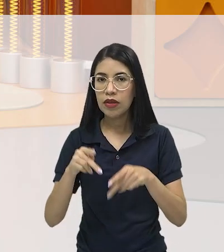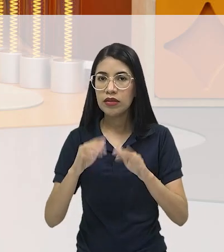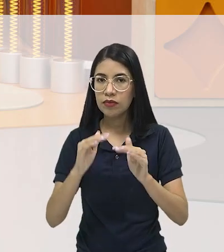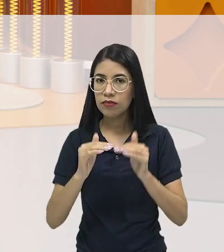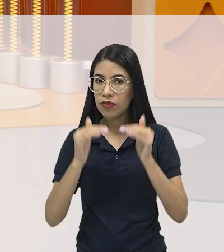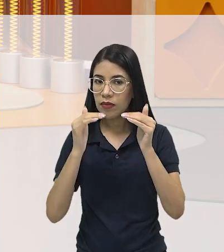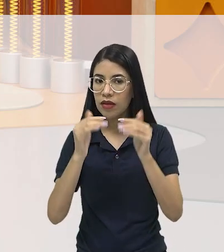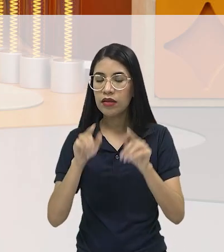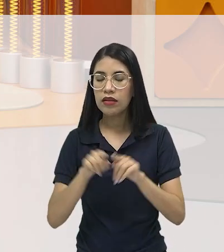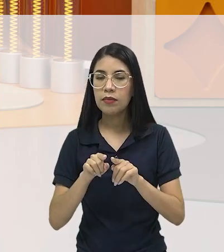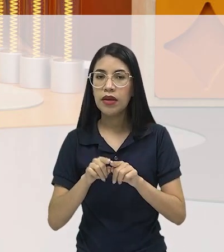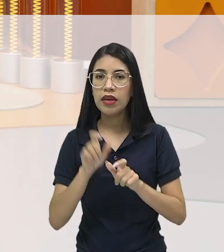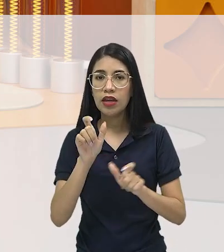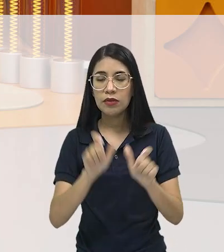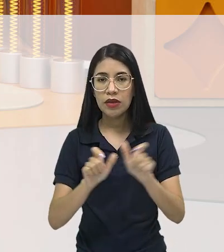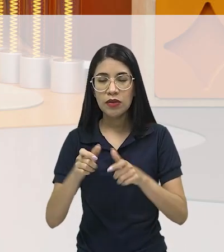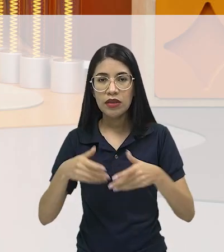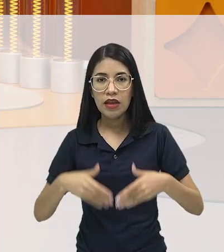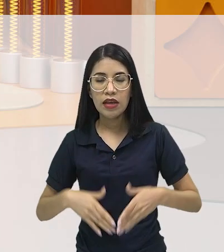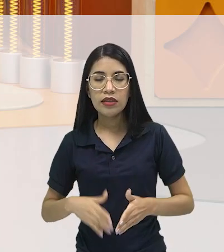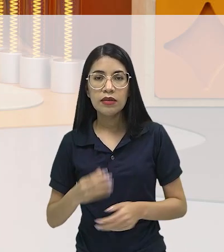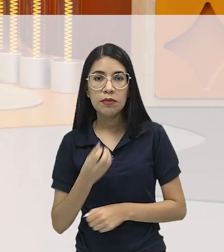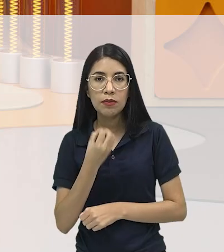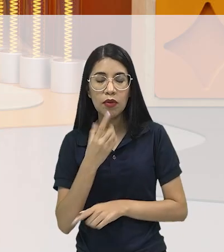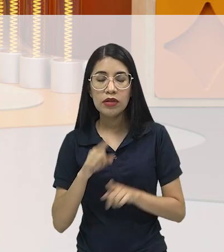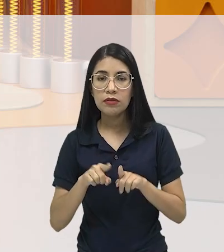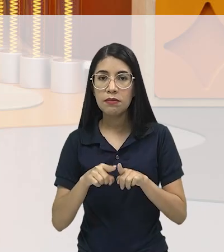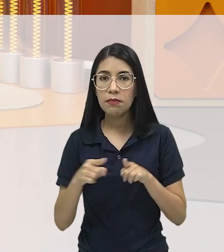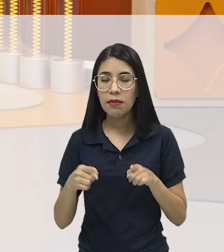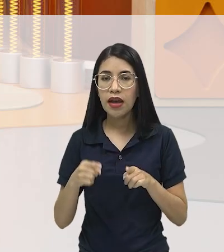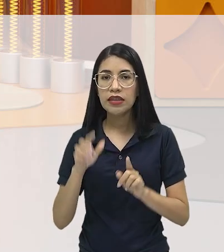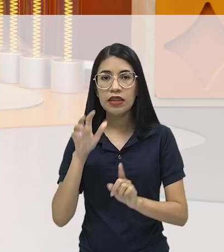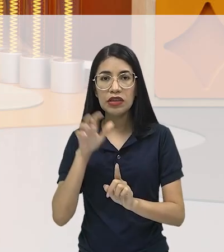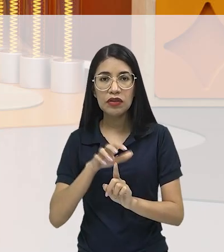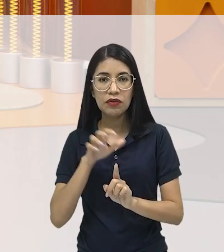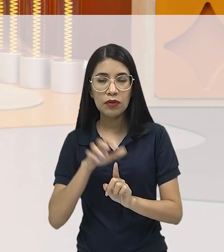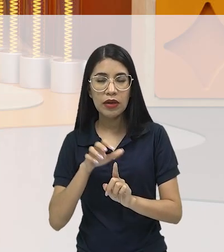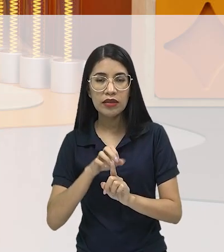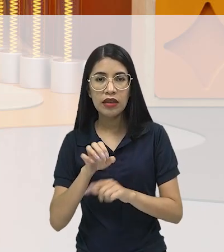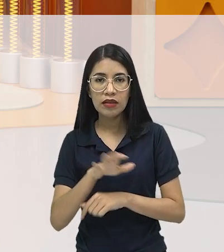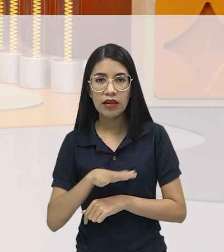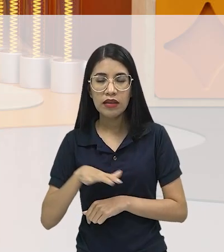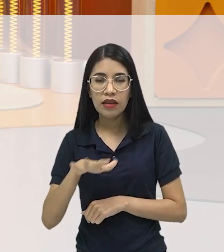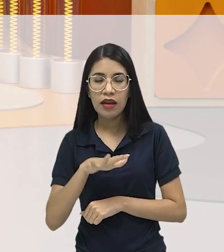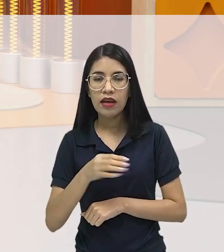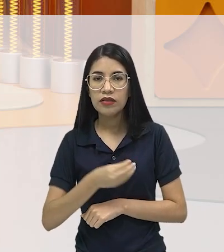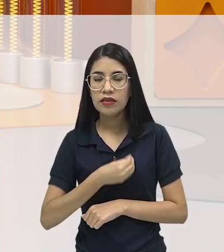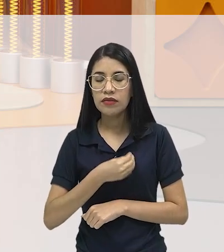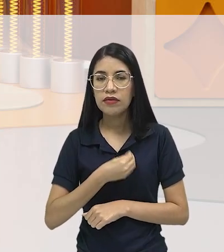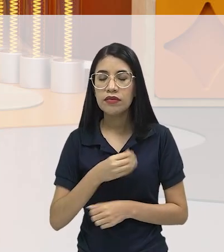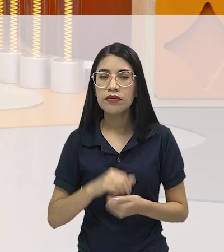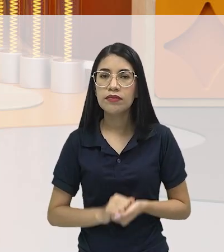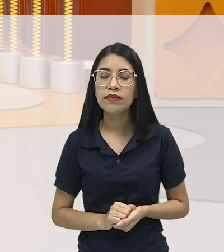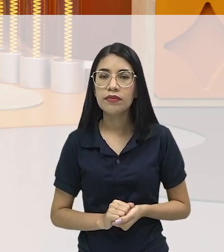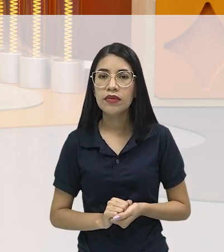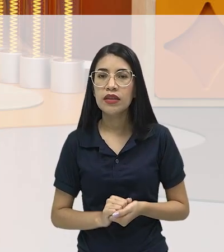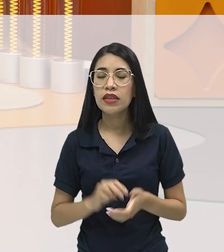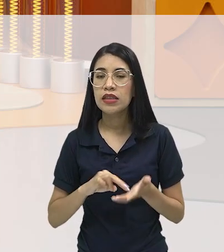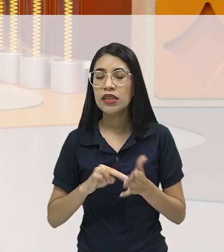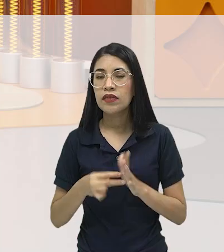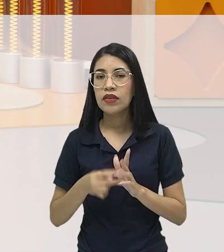ideia de que as pessoas nascem naturalmente boas, mas são corrompidas pela sociedade, ou seja, é